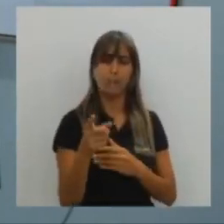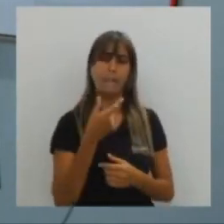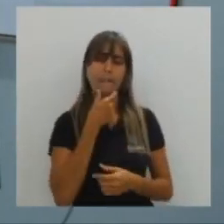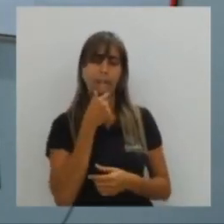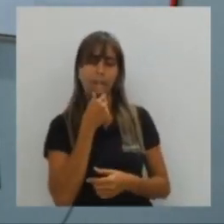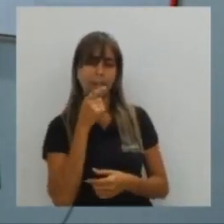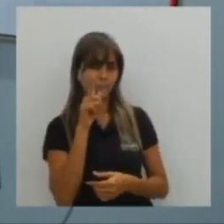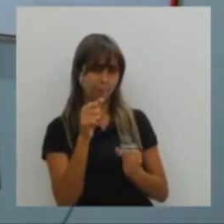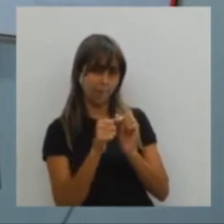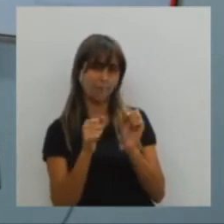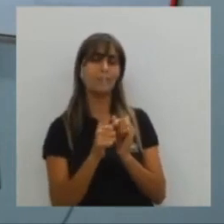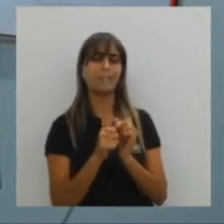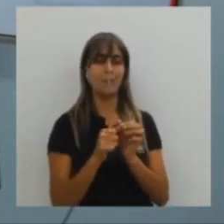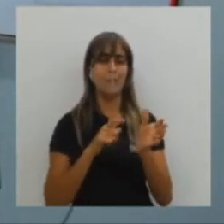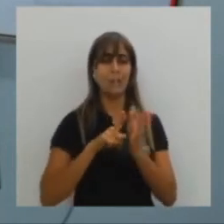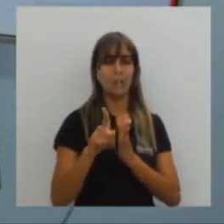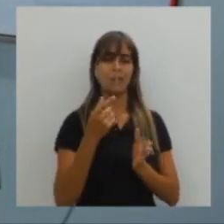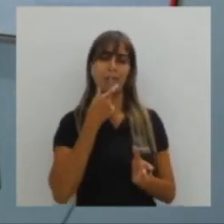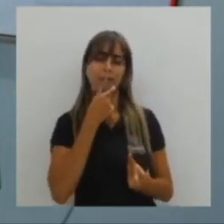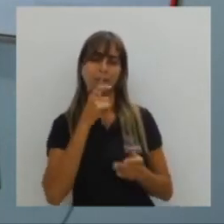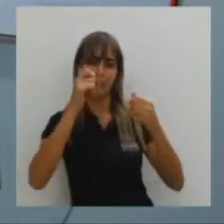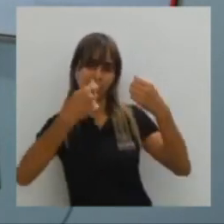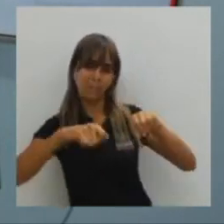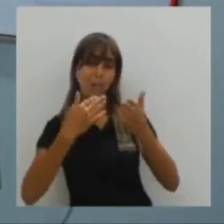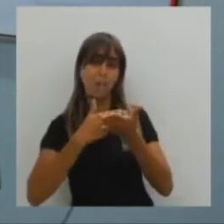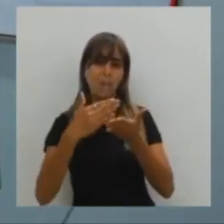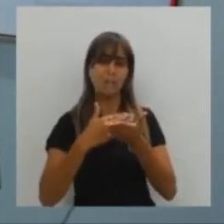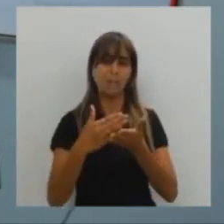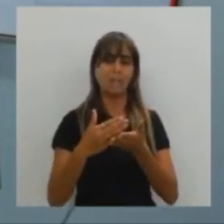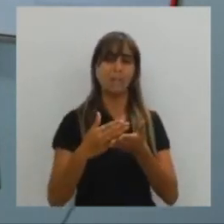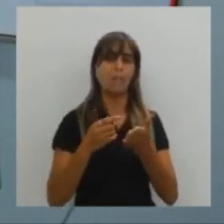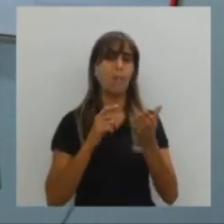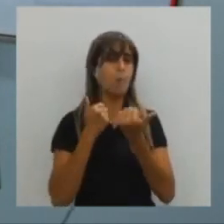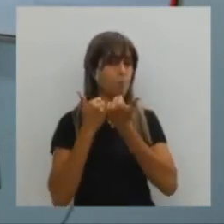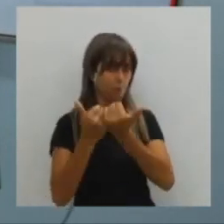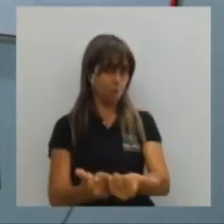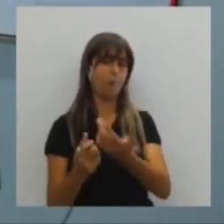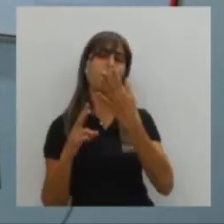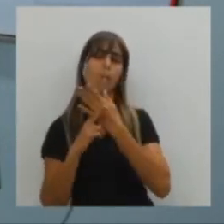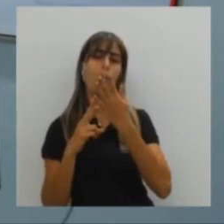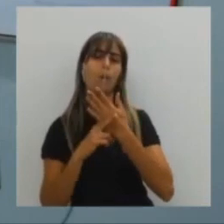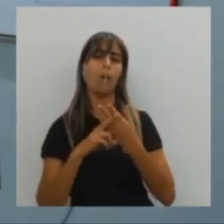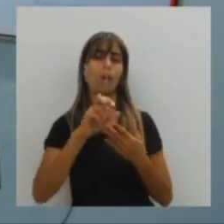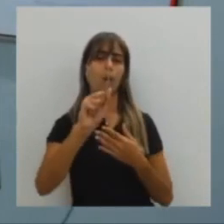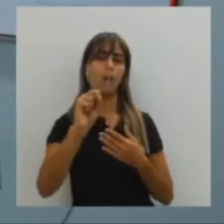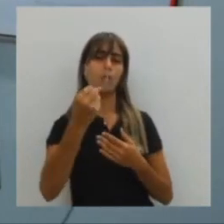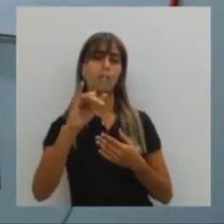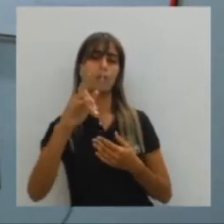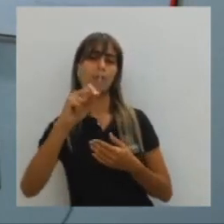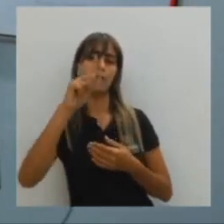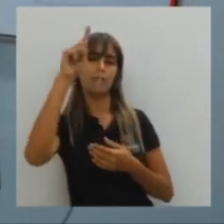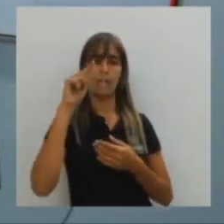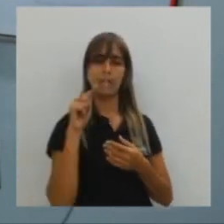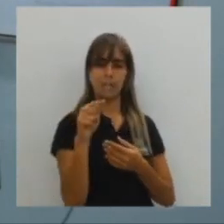inglês? Para que a gente faça esse tipo de pergunta em inglês, a gente precisa começar a tua pergunta com o verbo auxiliar, só que esse verbo auxiliar ele vai vir na negativa,